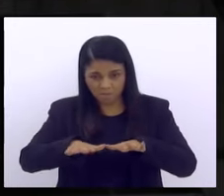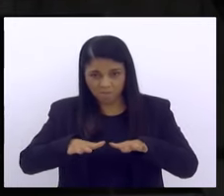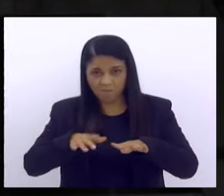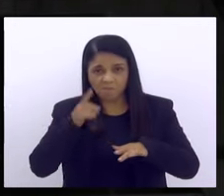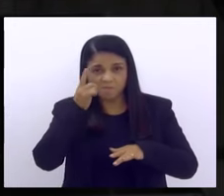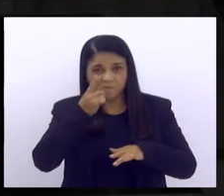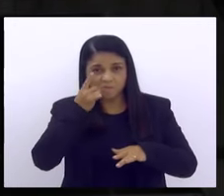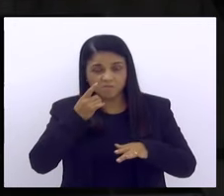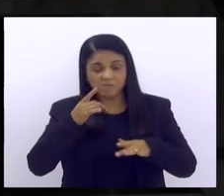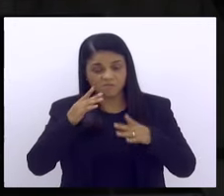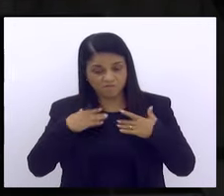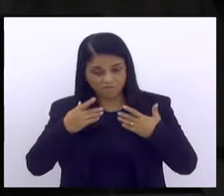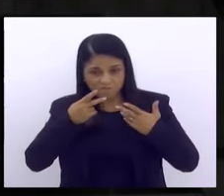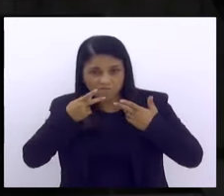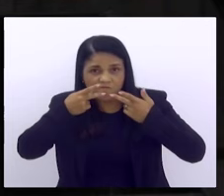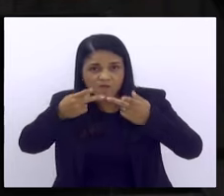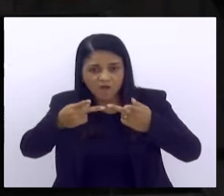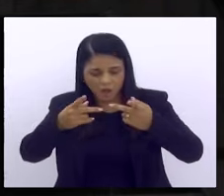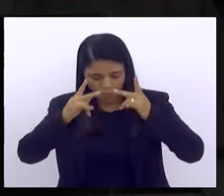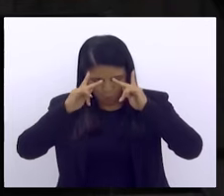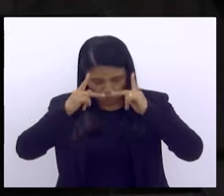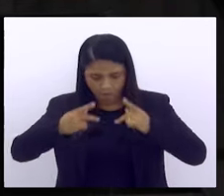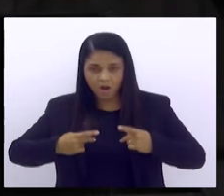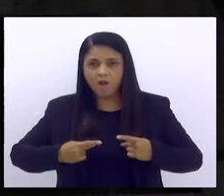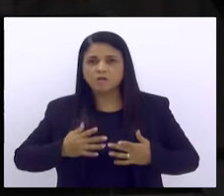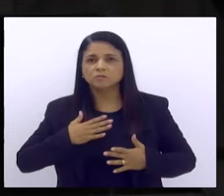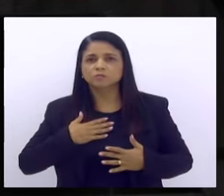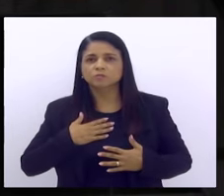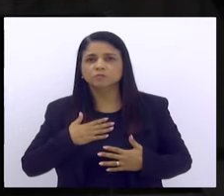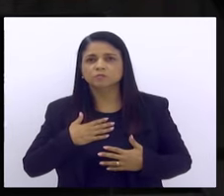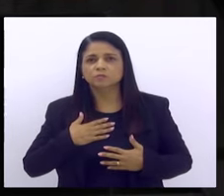humano, porra. Aflora o lado humano.